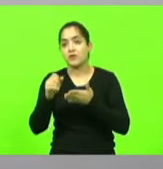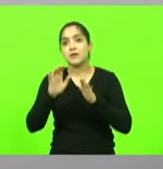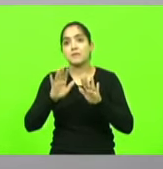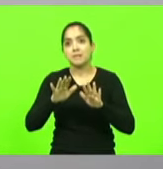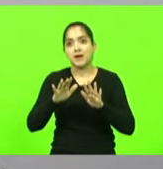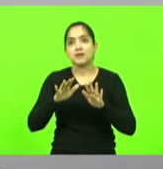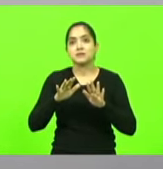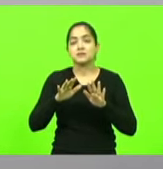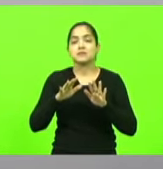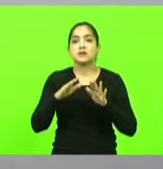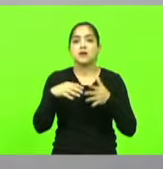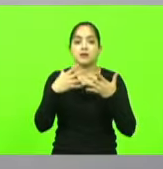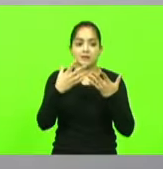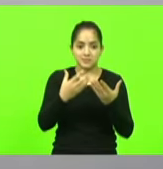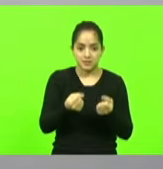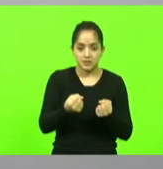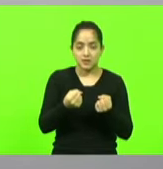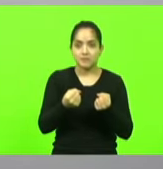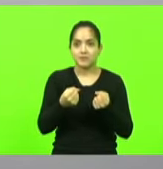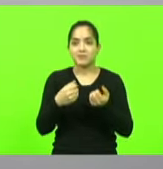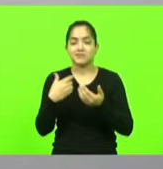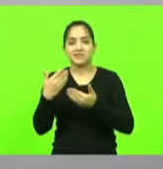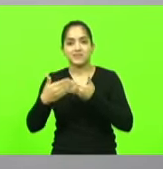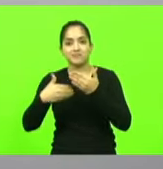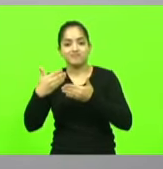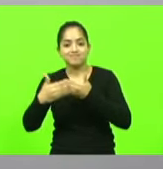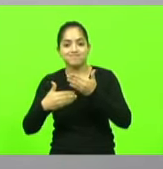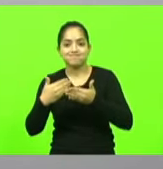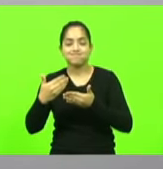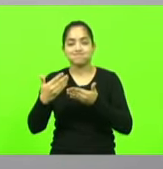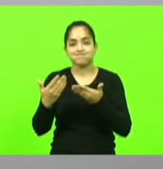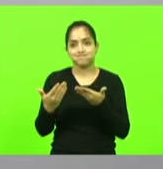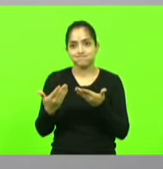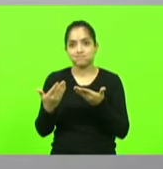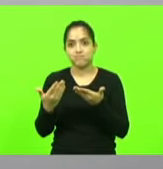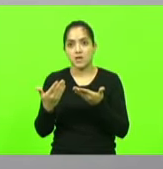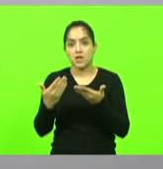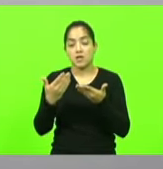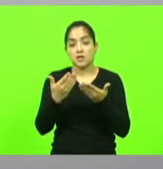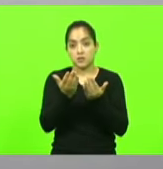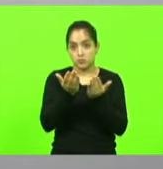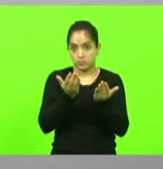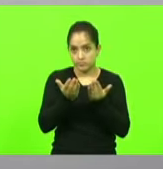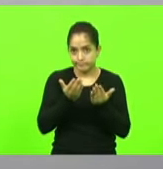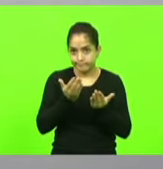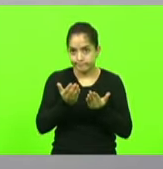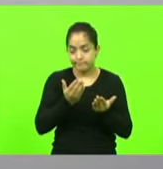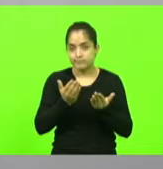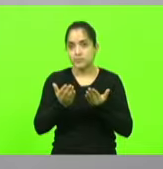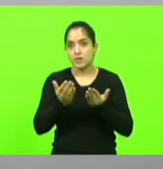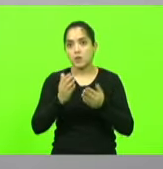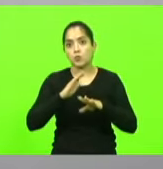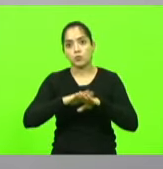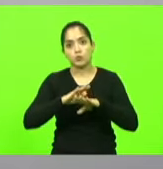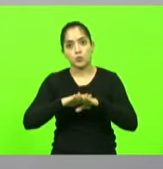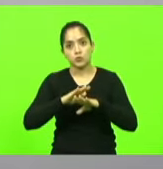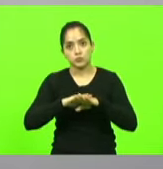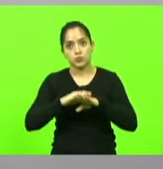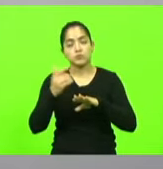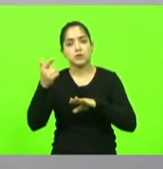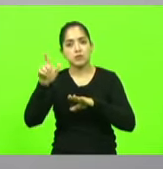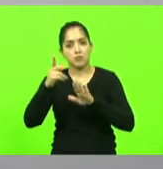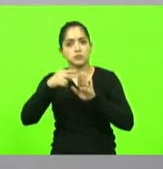favor, então cria uma situação um pouco constrangedora. Eu queria encaminhar nesse sentido, presidente, talvez o autor que tem outros